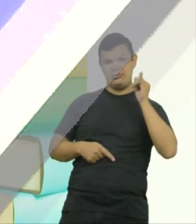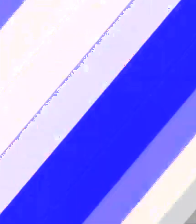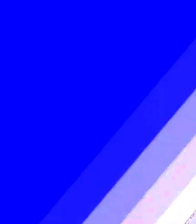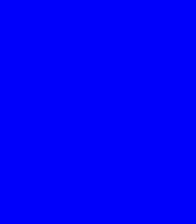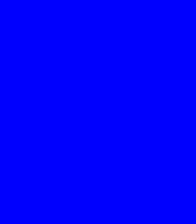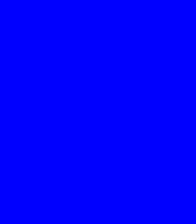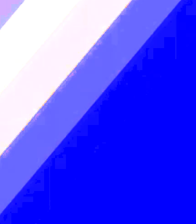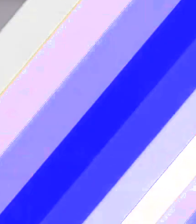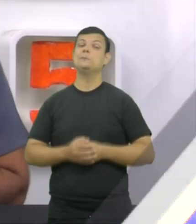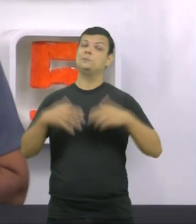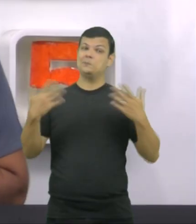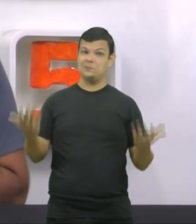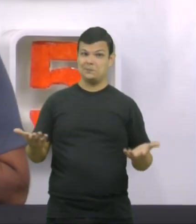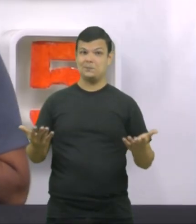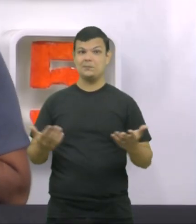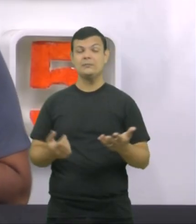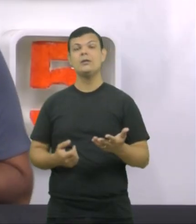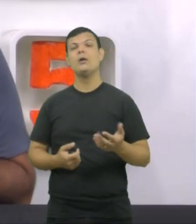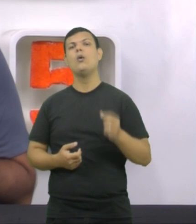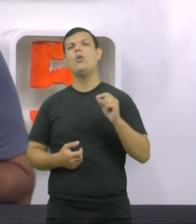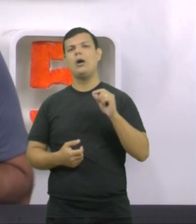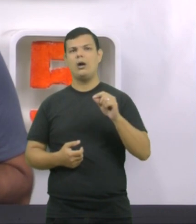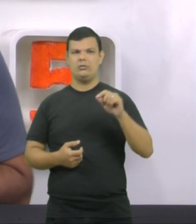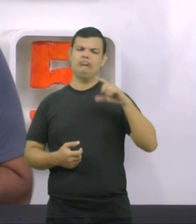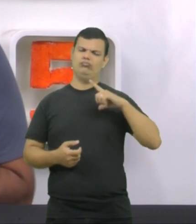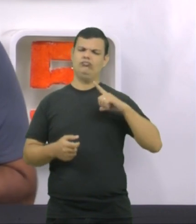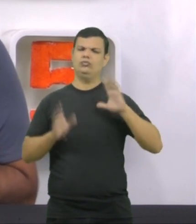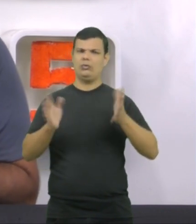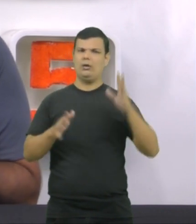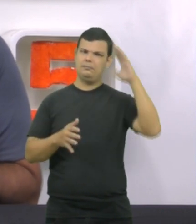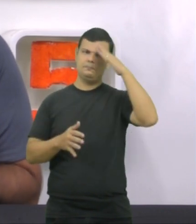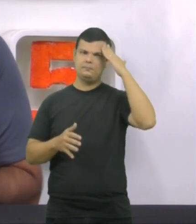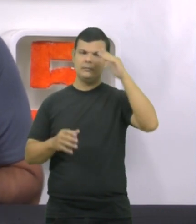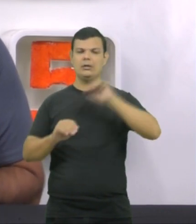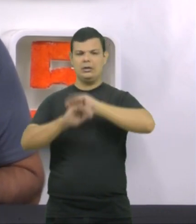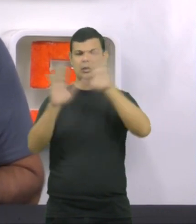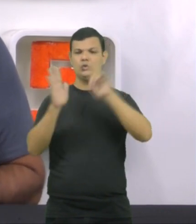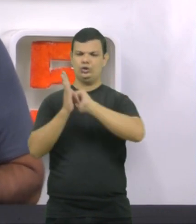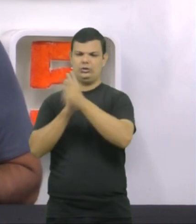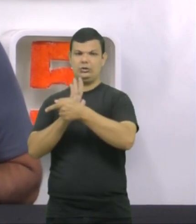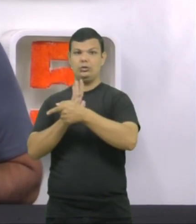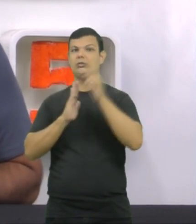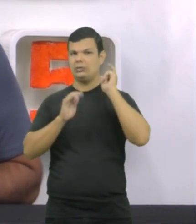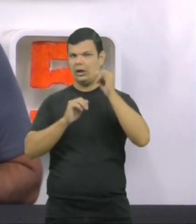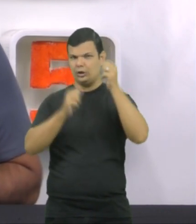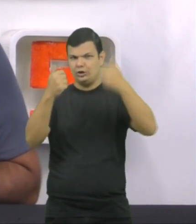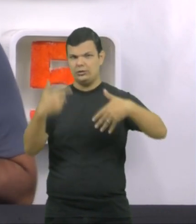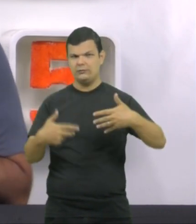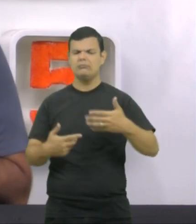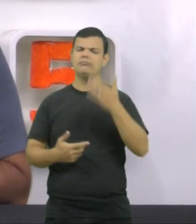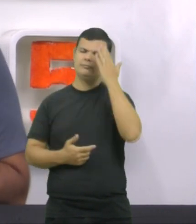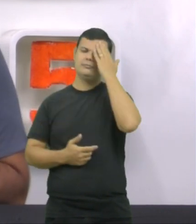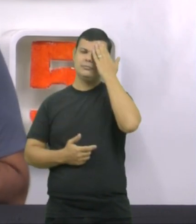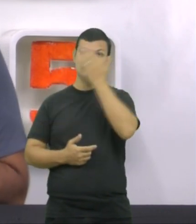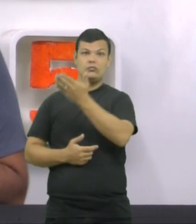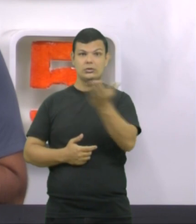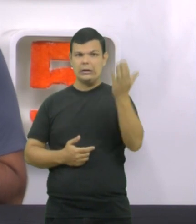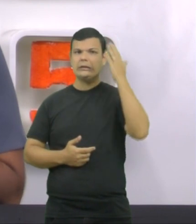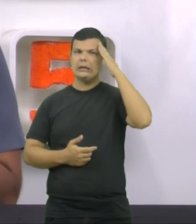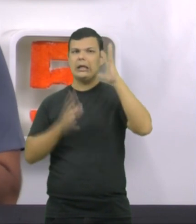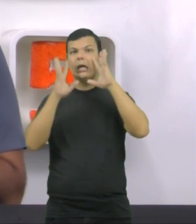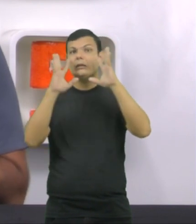personagens. Então, galera, agora que já estamos situados sobre o que é um gênero narrativo, eu tenho certeza de que vocês prestaram